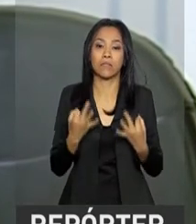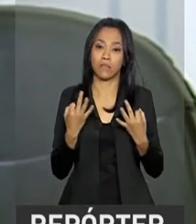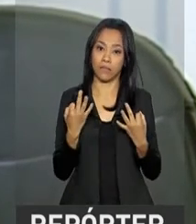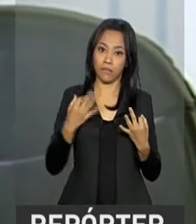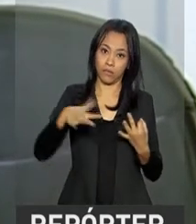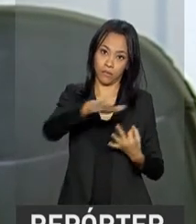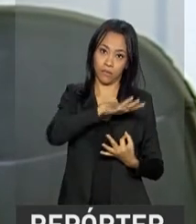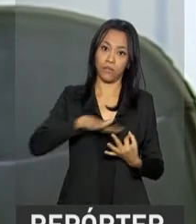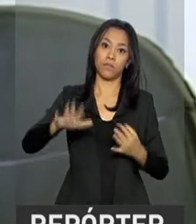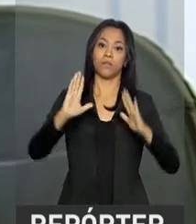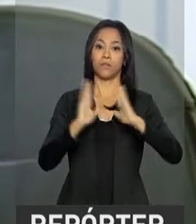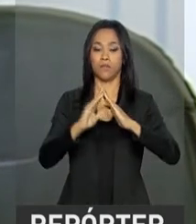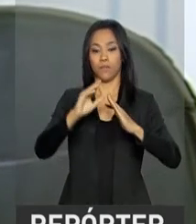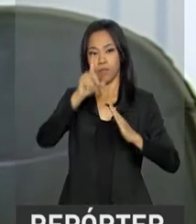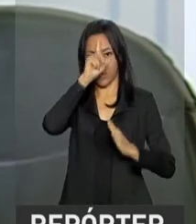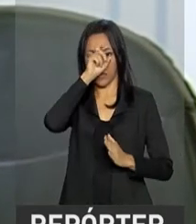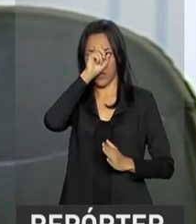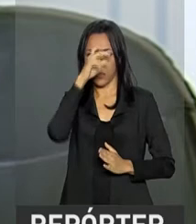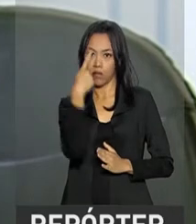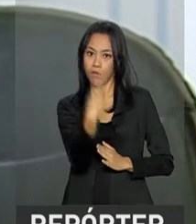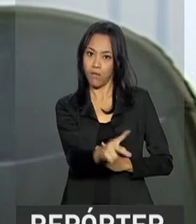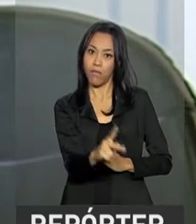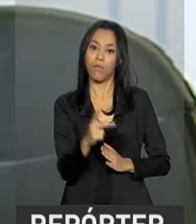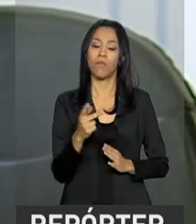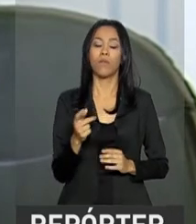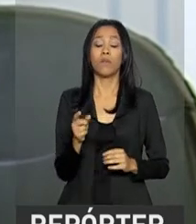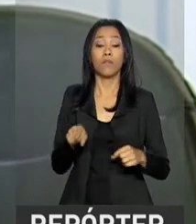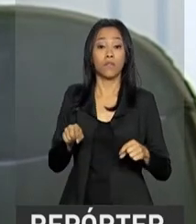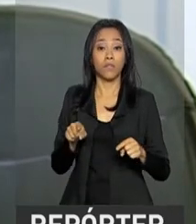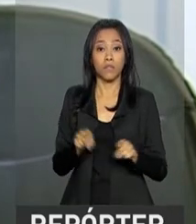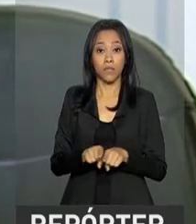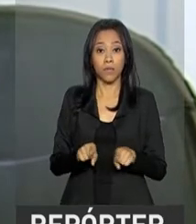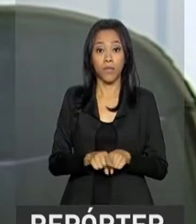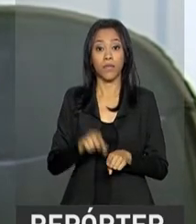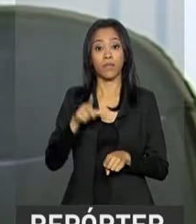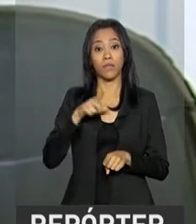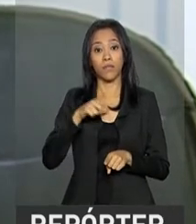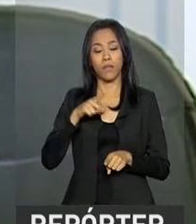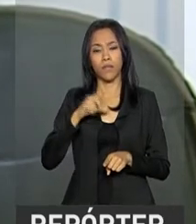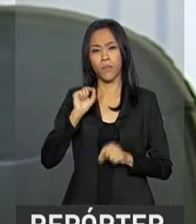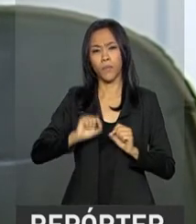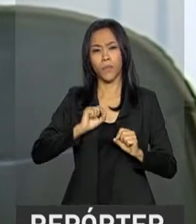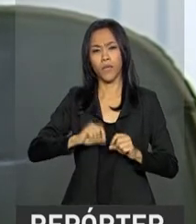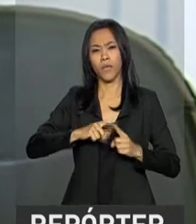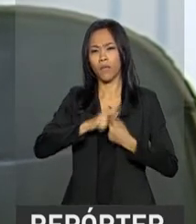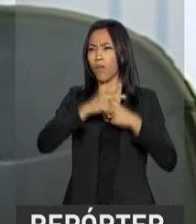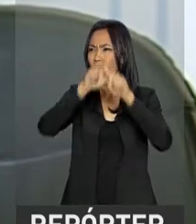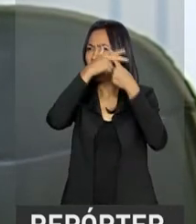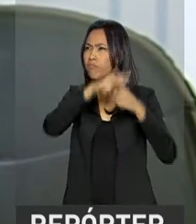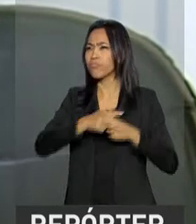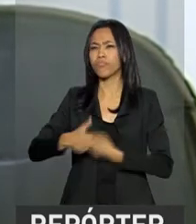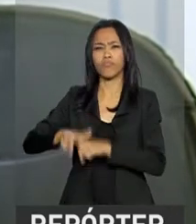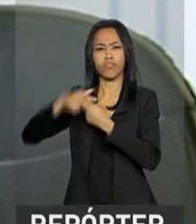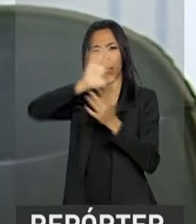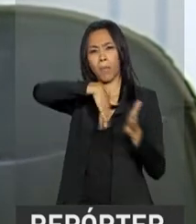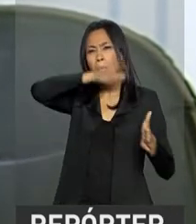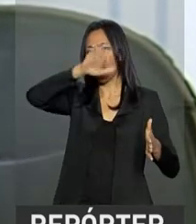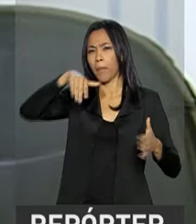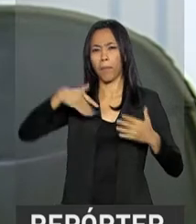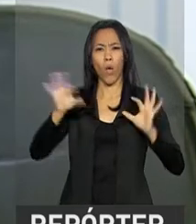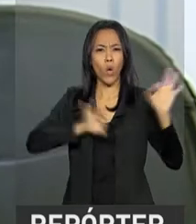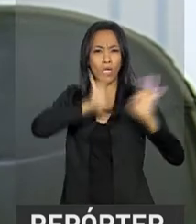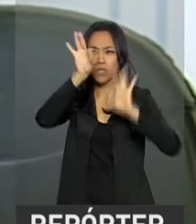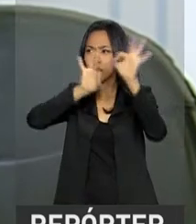força nacional do sus além de termos reformado lá o hospital equipado hospital de